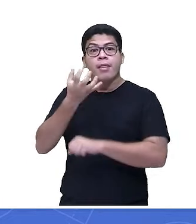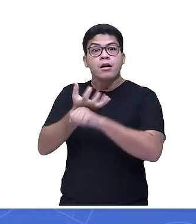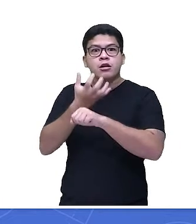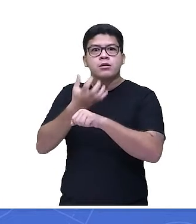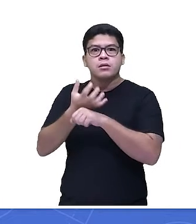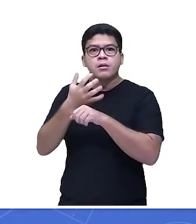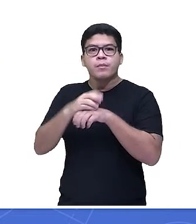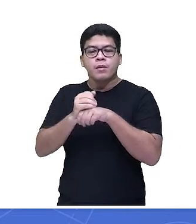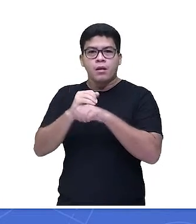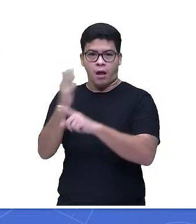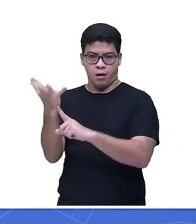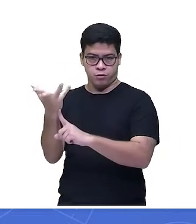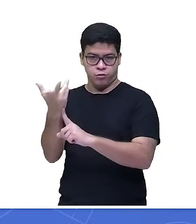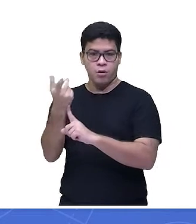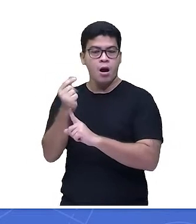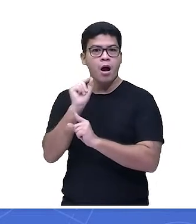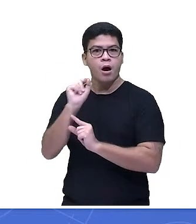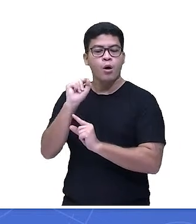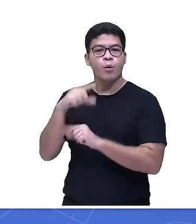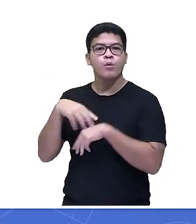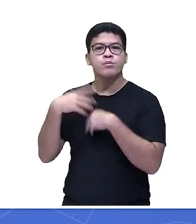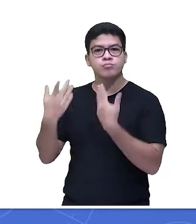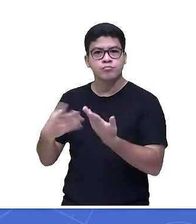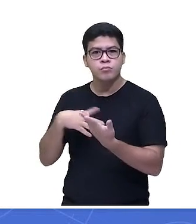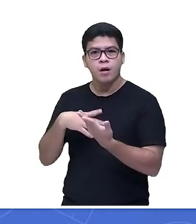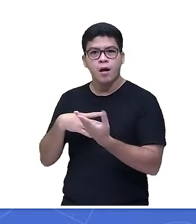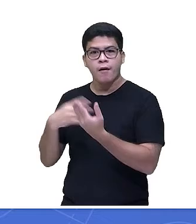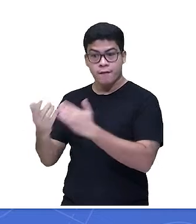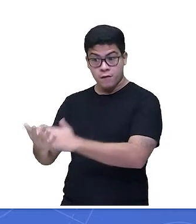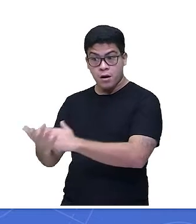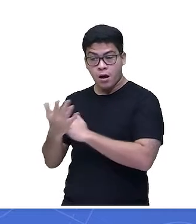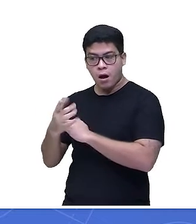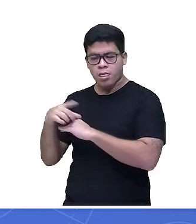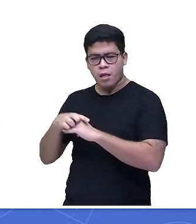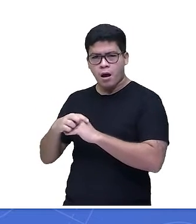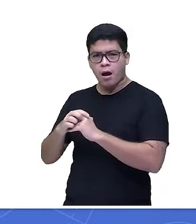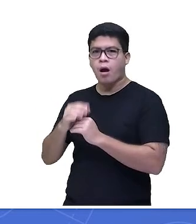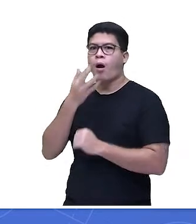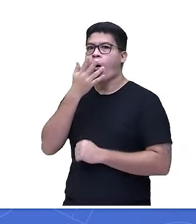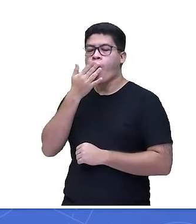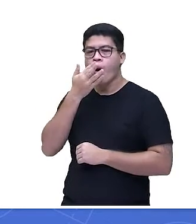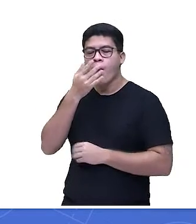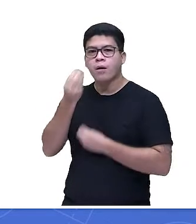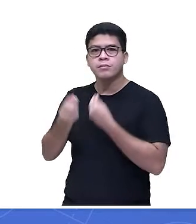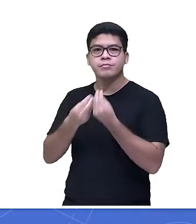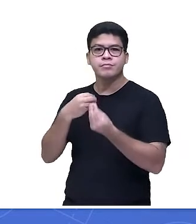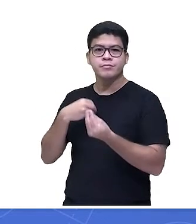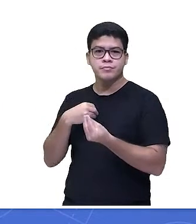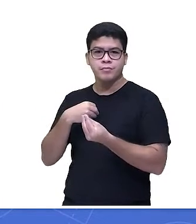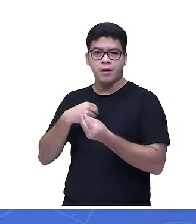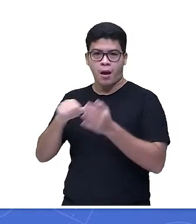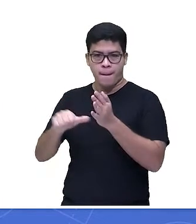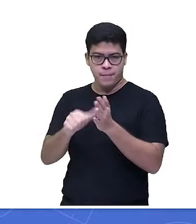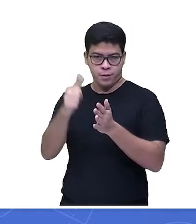nos ensinar sobre essas cores primárias e cores